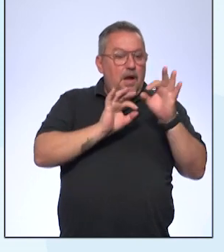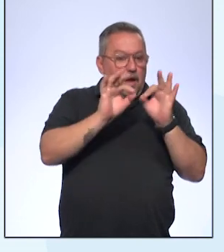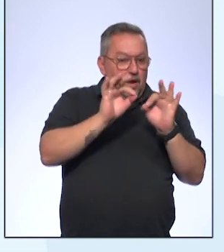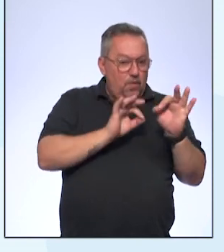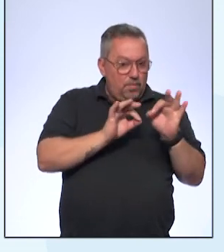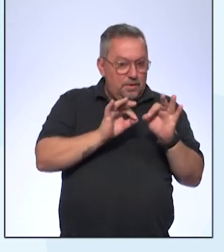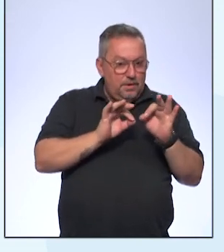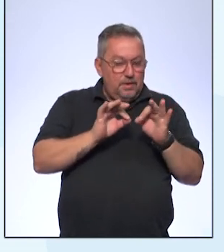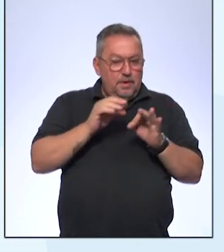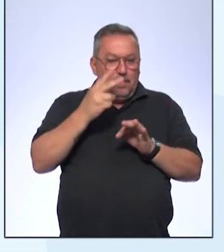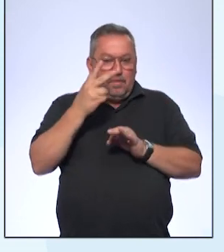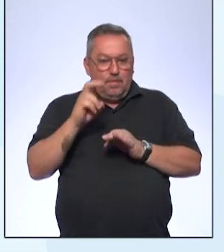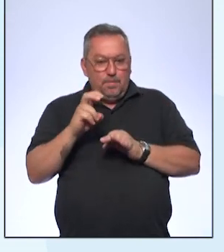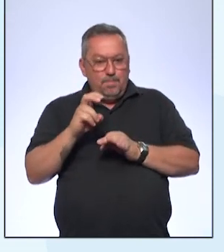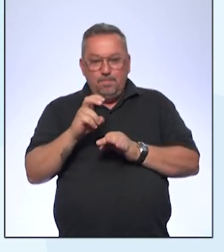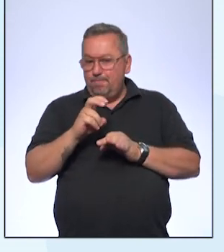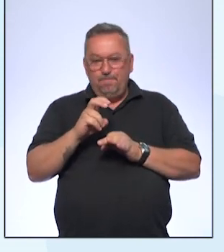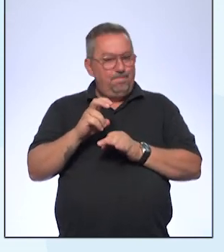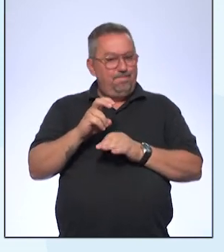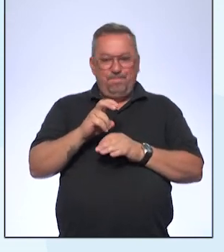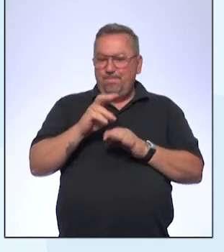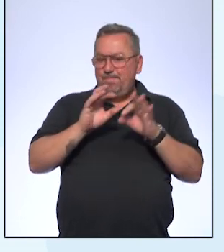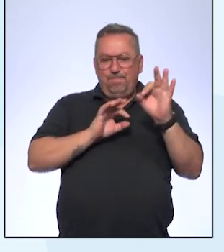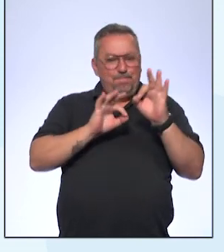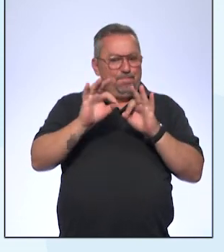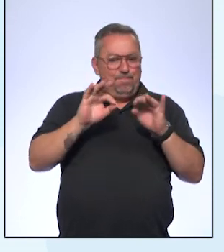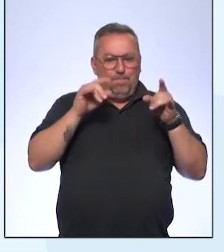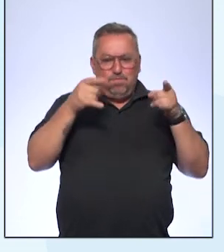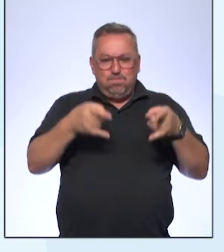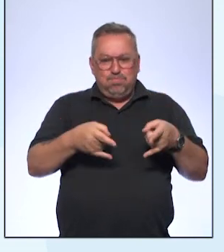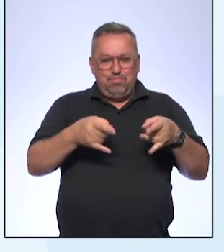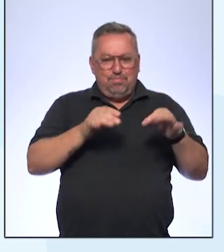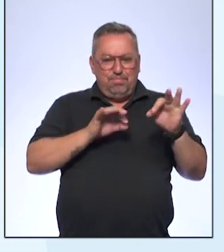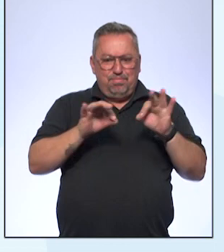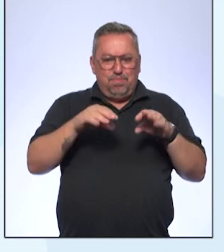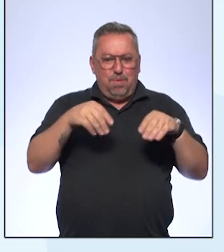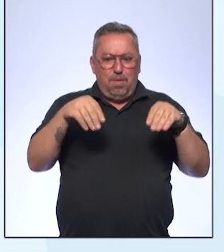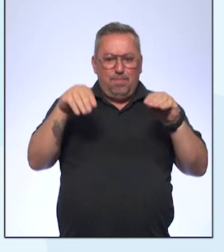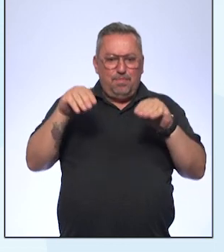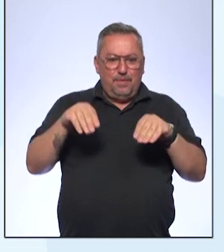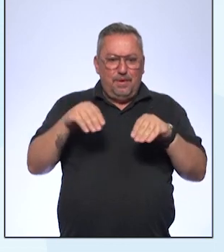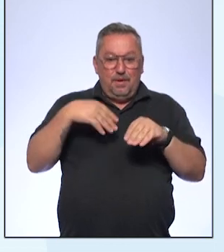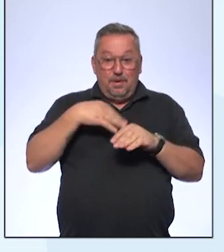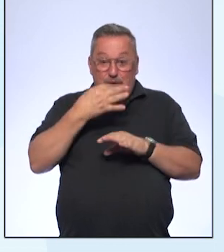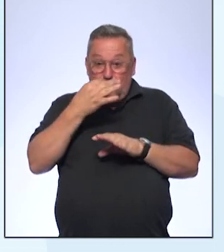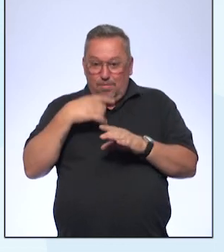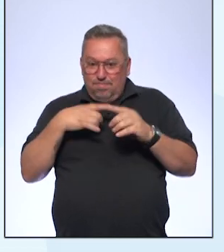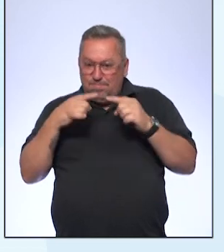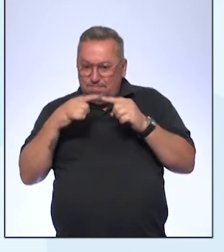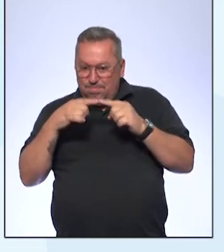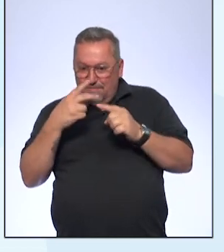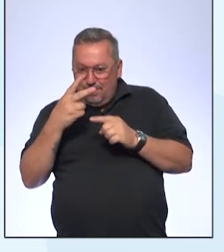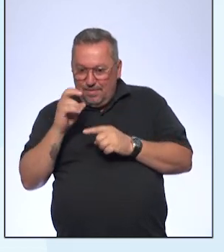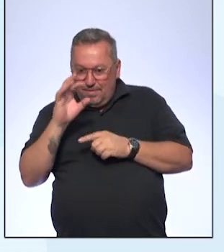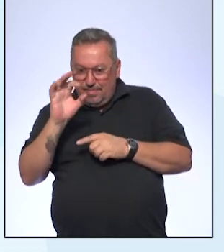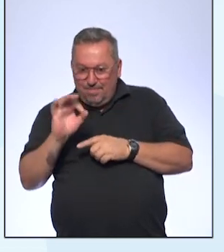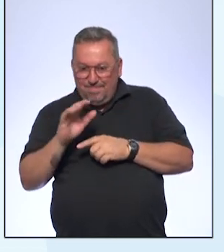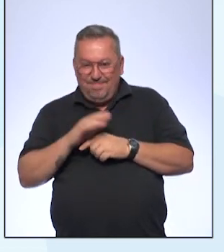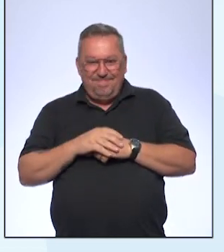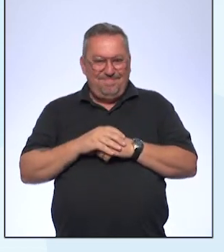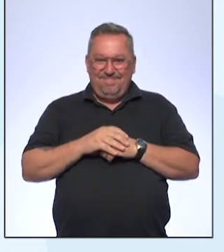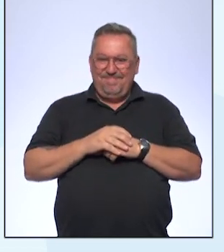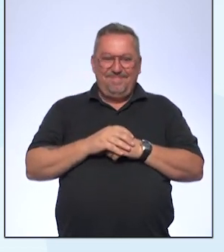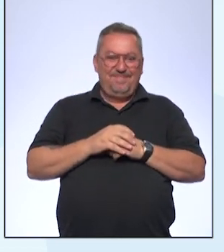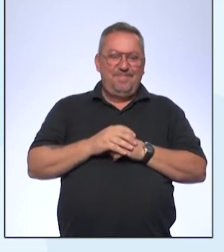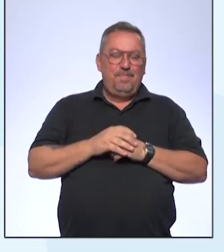quarto e 25% não arruma o quarto. Eu acho que eu estou nos 25%, tá? Mas não arrumo o quarto